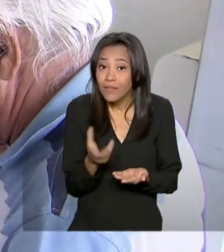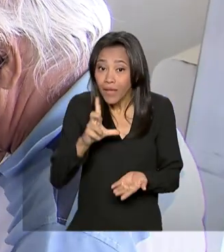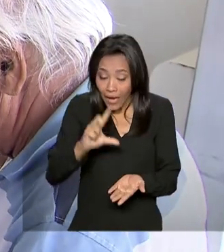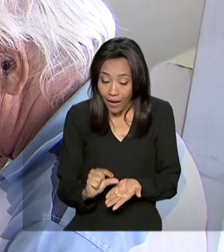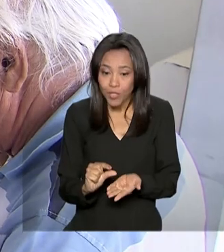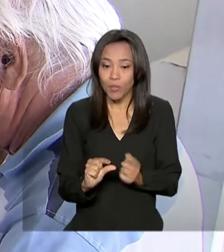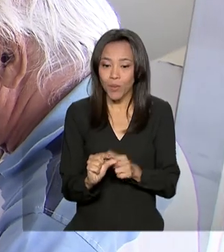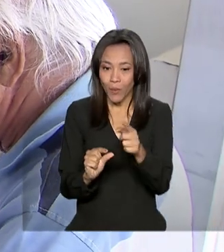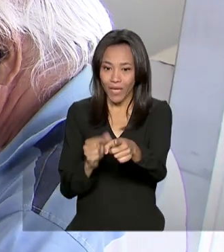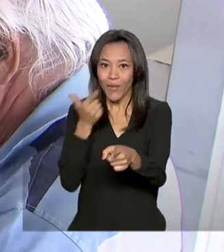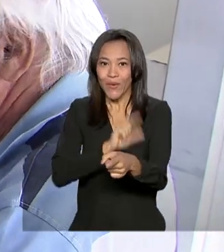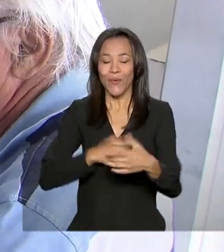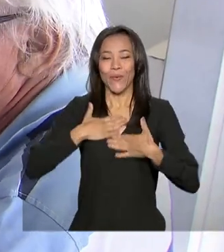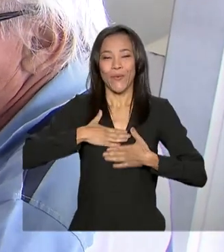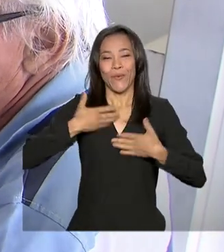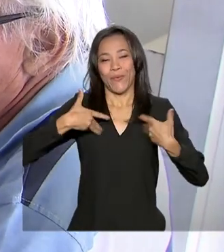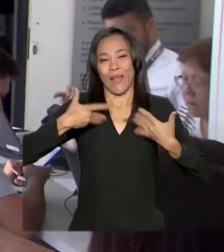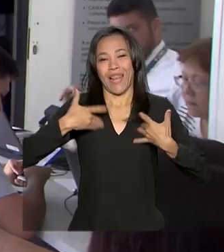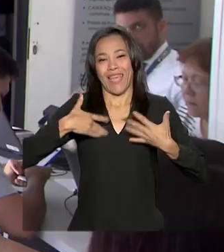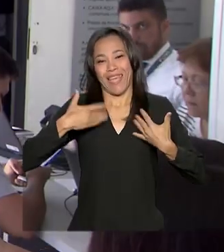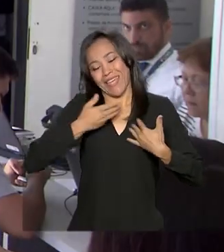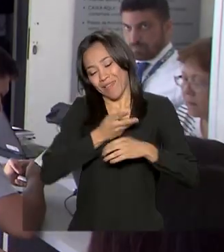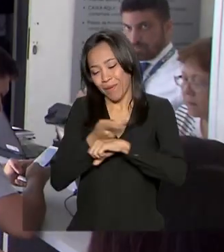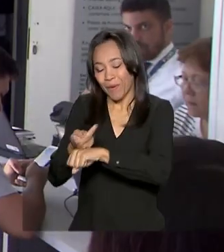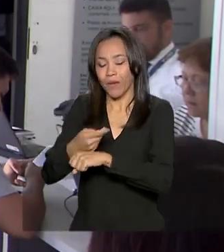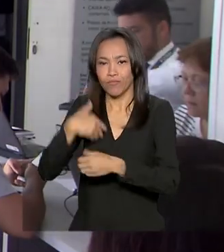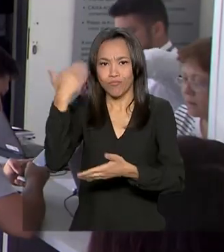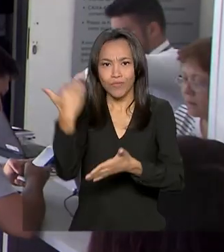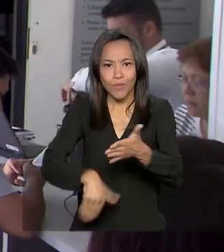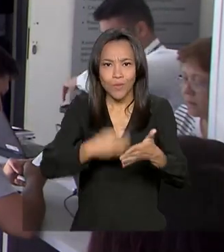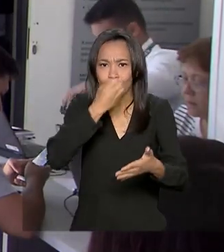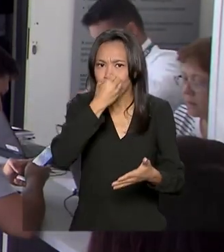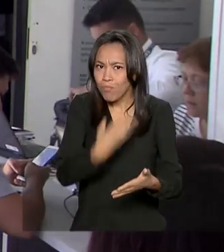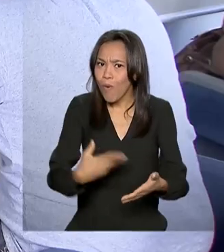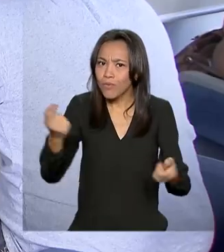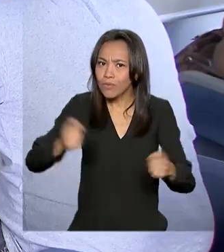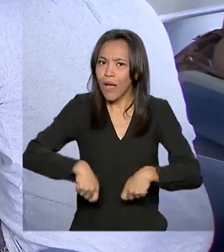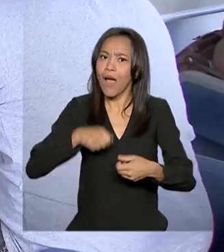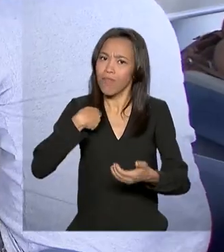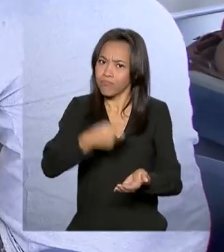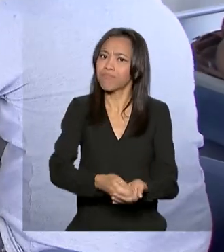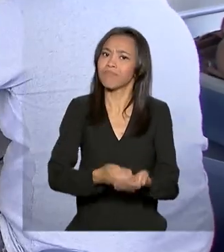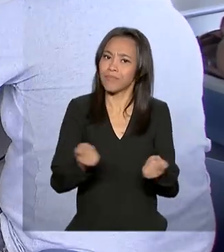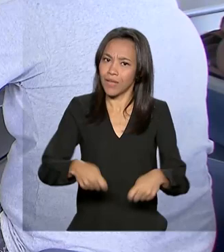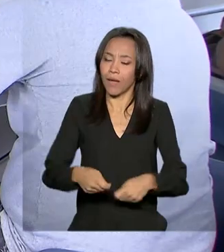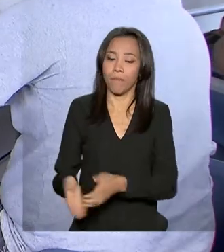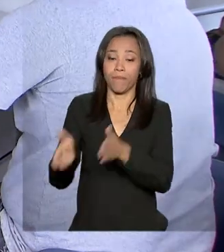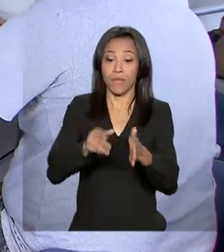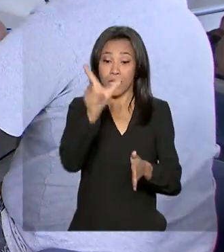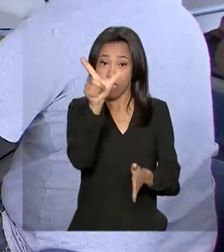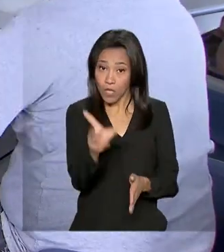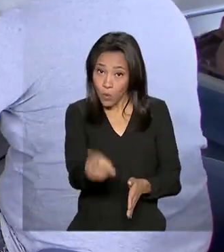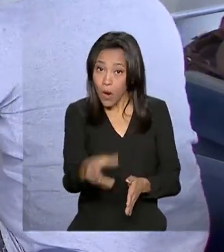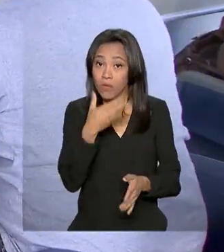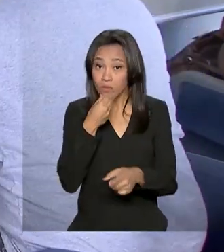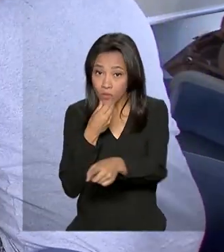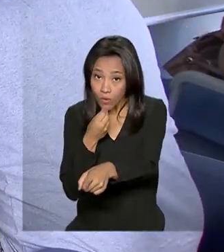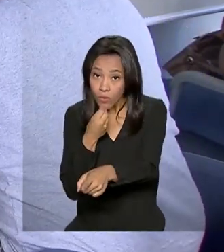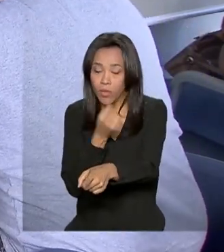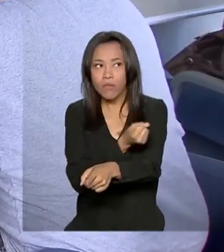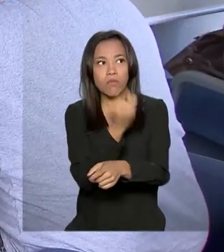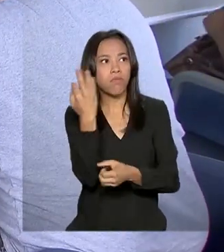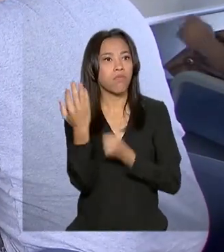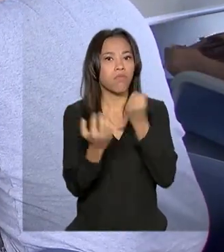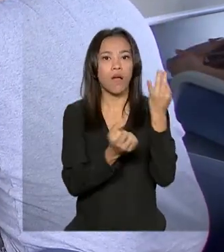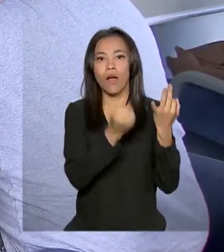e ele saiu do posto satisfeito os contributos da car no bolso assim como a dívida do seu eliéser muitos débitos